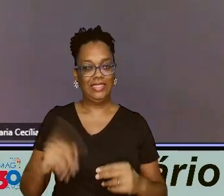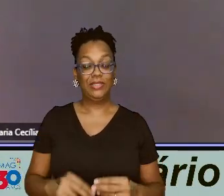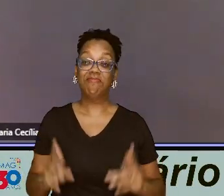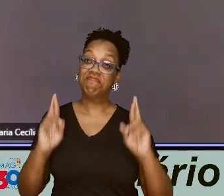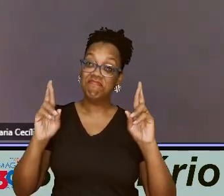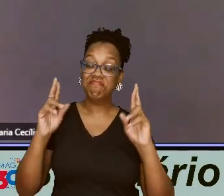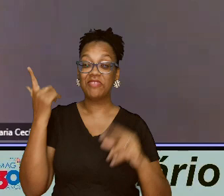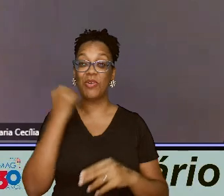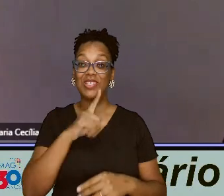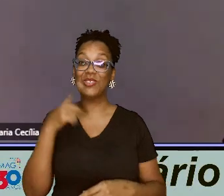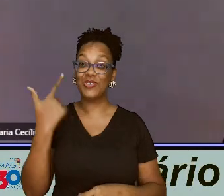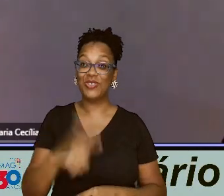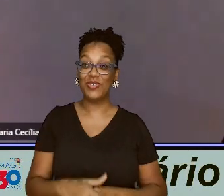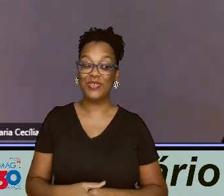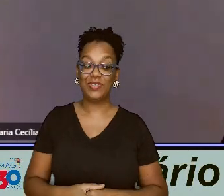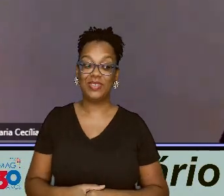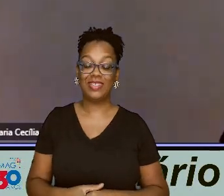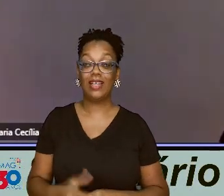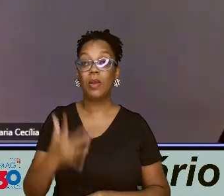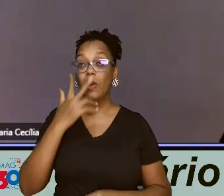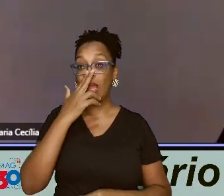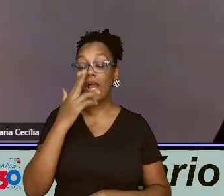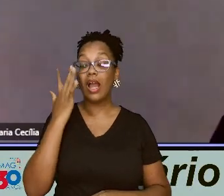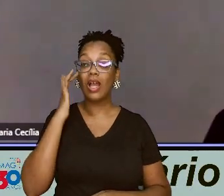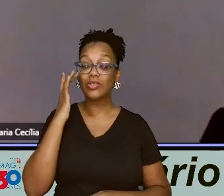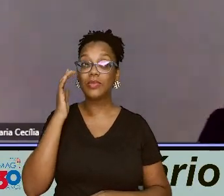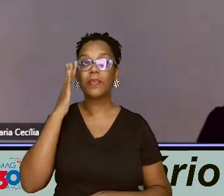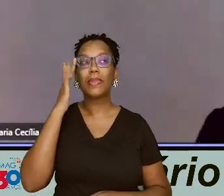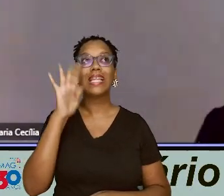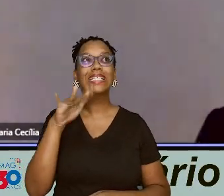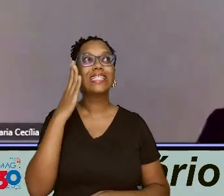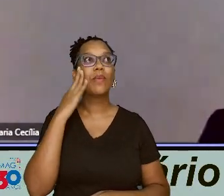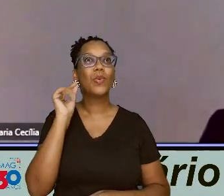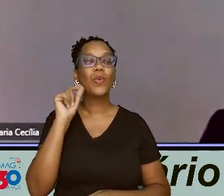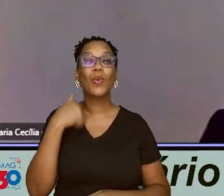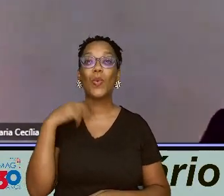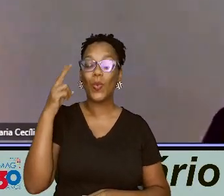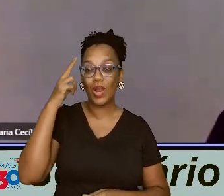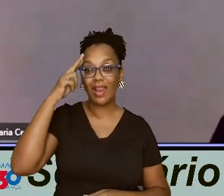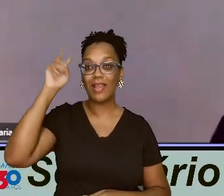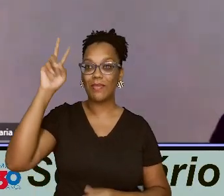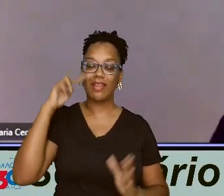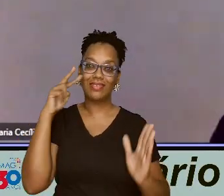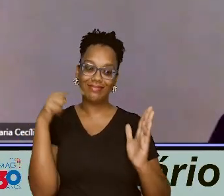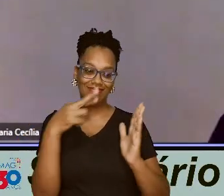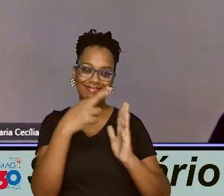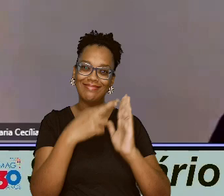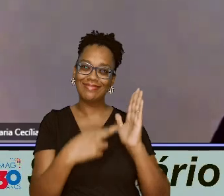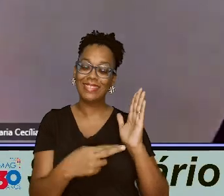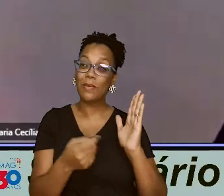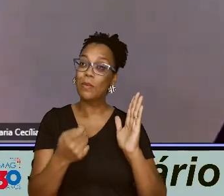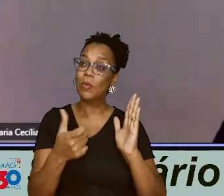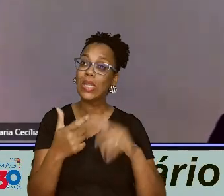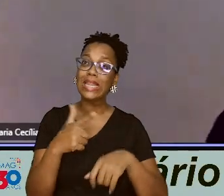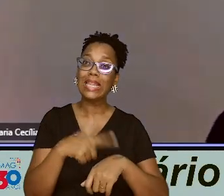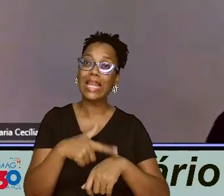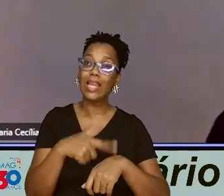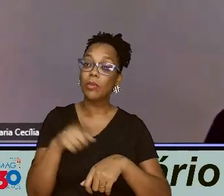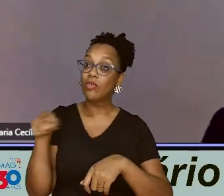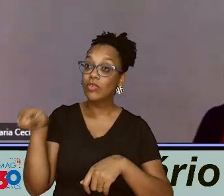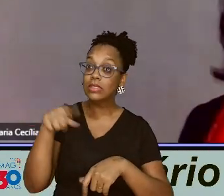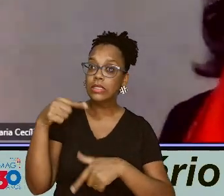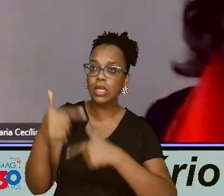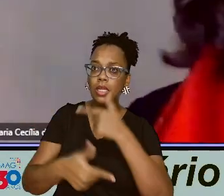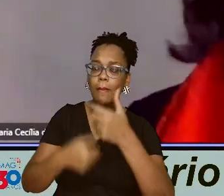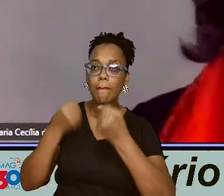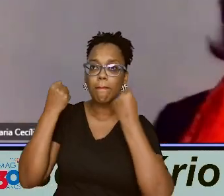consiga fazer de novo. E acho que a gente saiu... E sabe o que eu lembrei, olhando para esse relatório? Que foi pouco tempo, vocês trabalharam muito pesado,